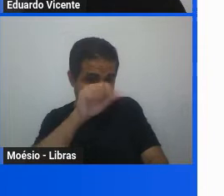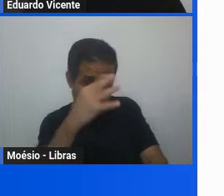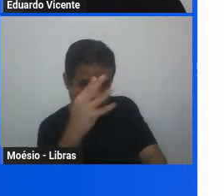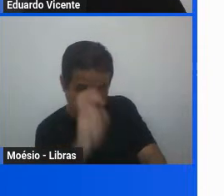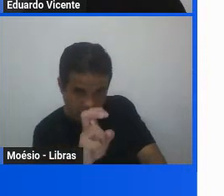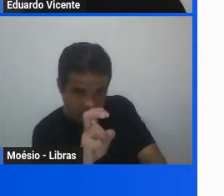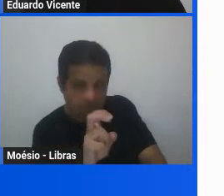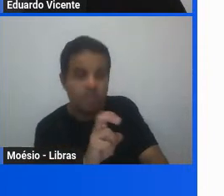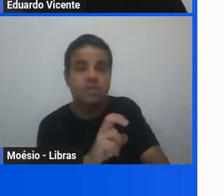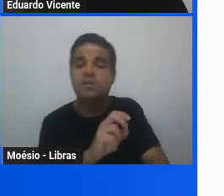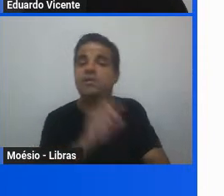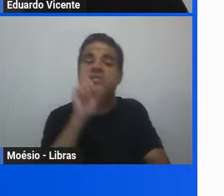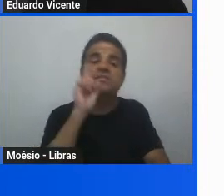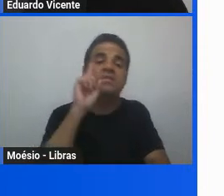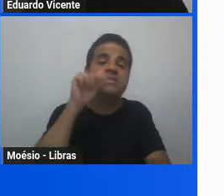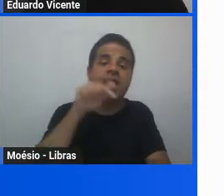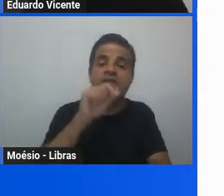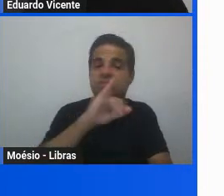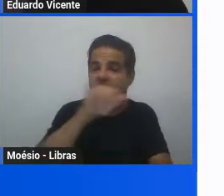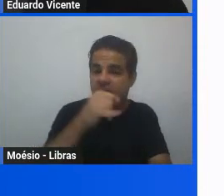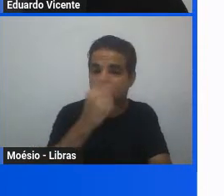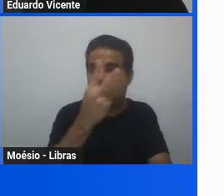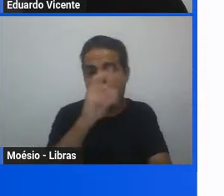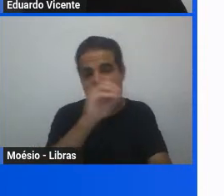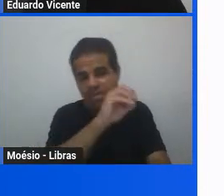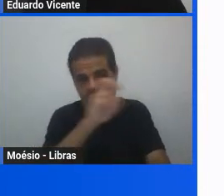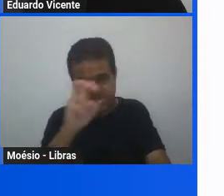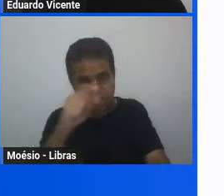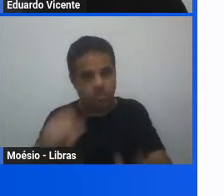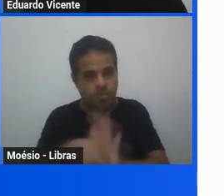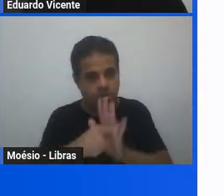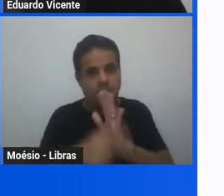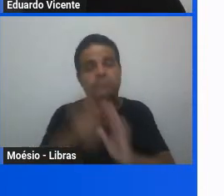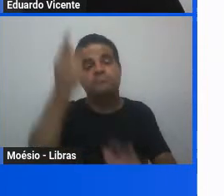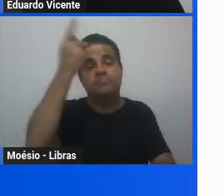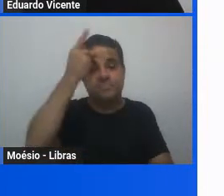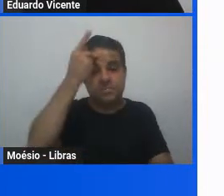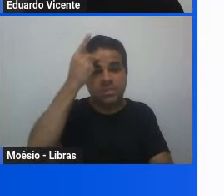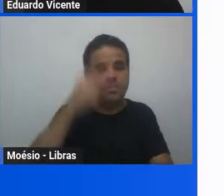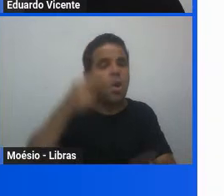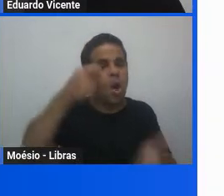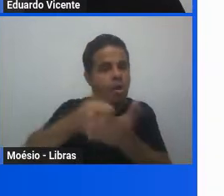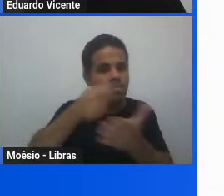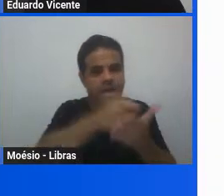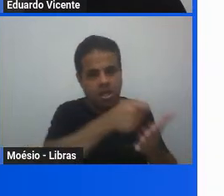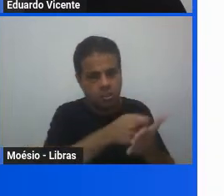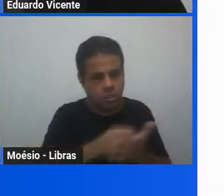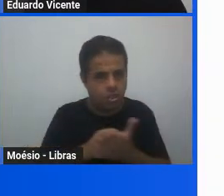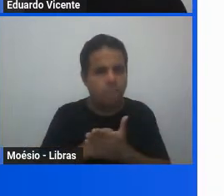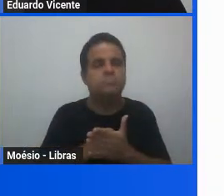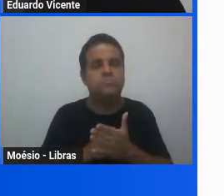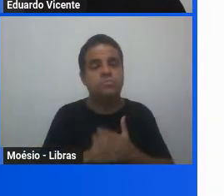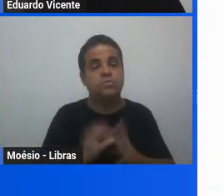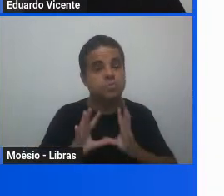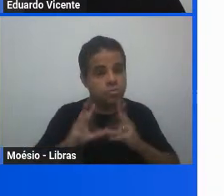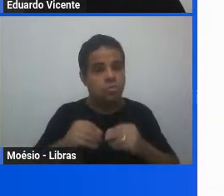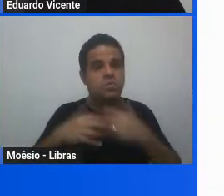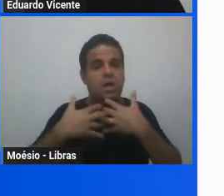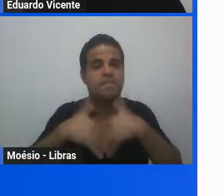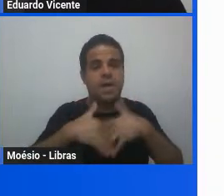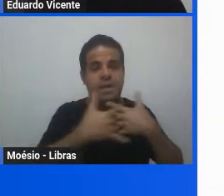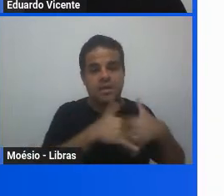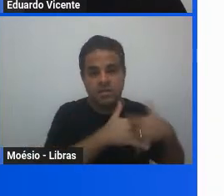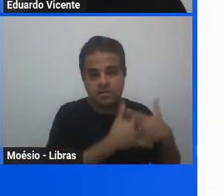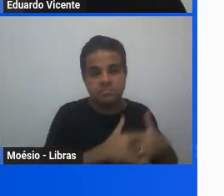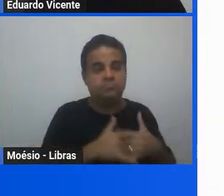13.945, de 7 de janeiro de 2005, de São Paulo, onde, obrigatoriamente, os aparelhos têm que estar